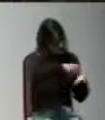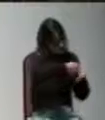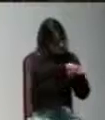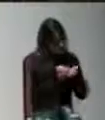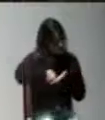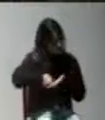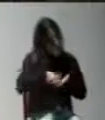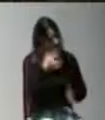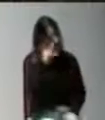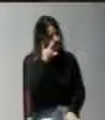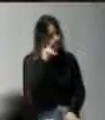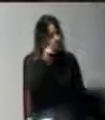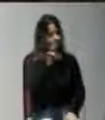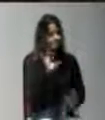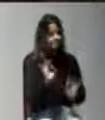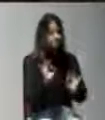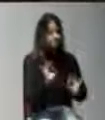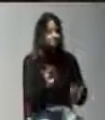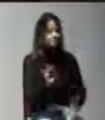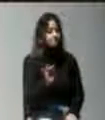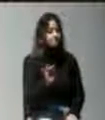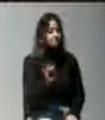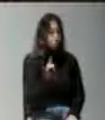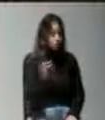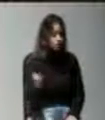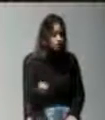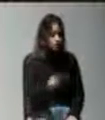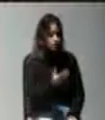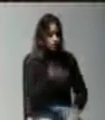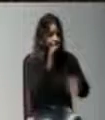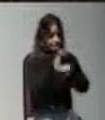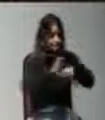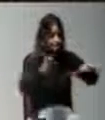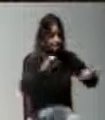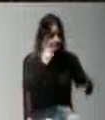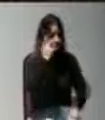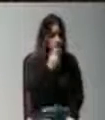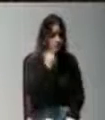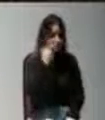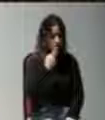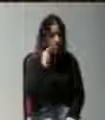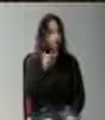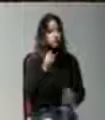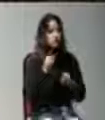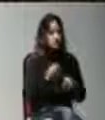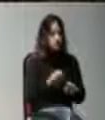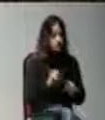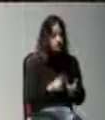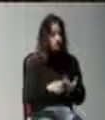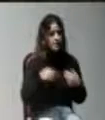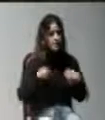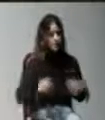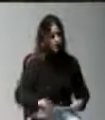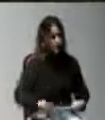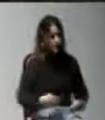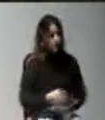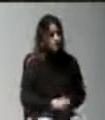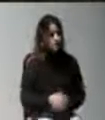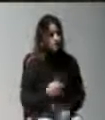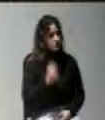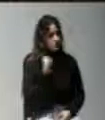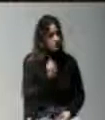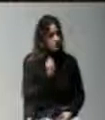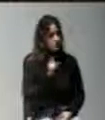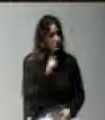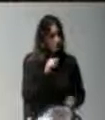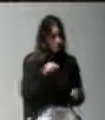diversas, deliberar exatamente sobre esses novos enunciados políticos, educacionais, morais, o que implica